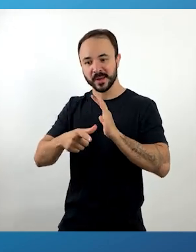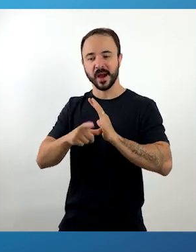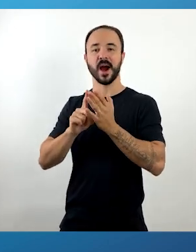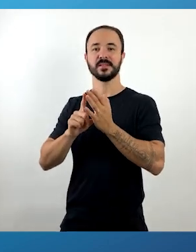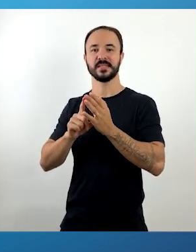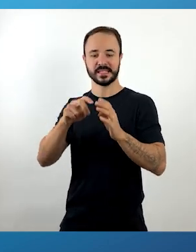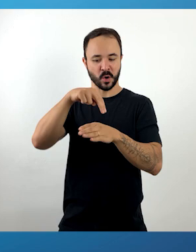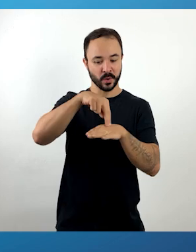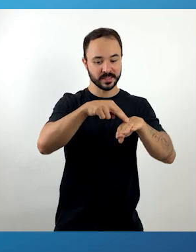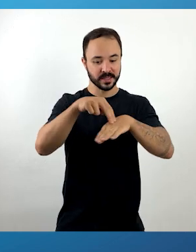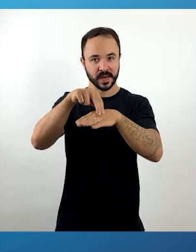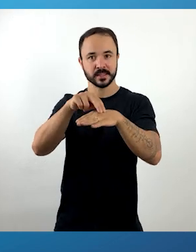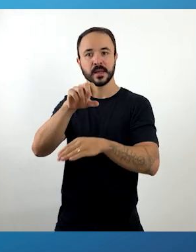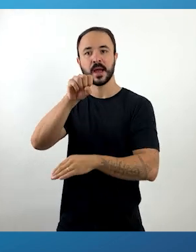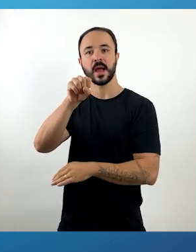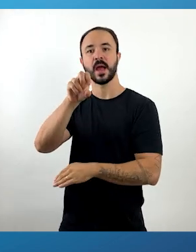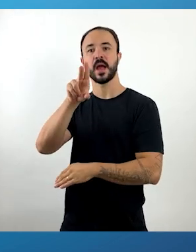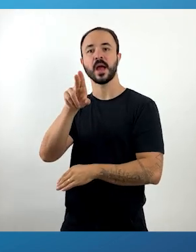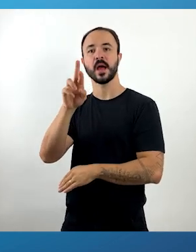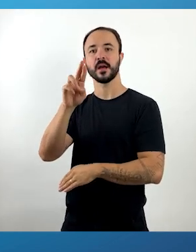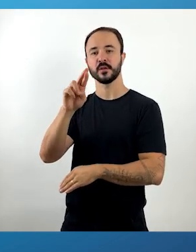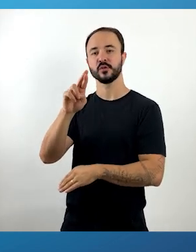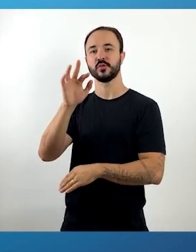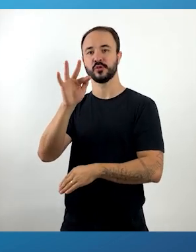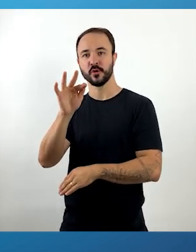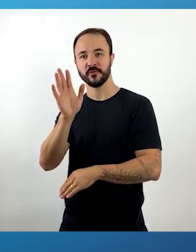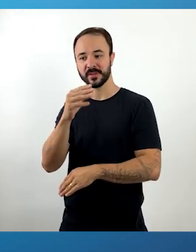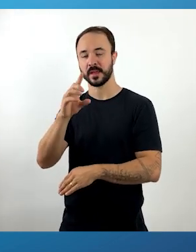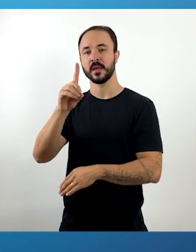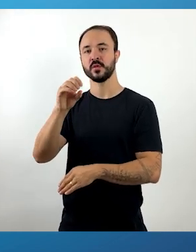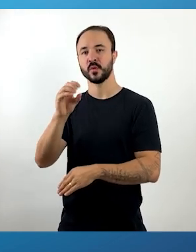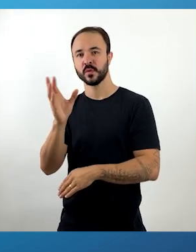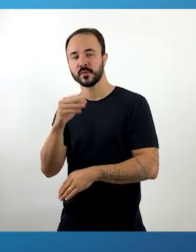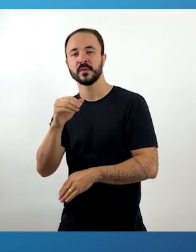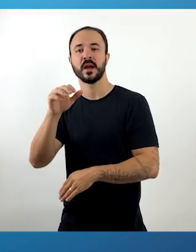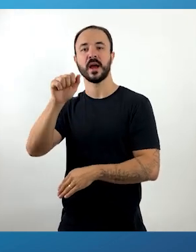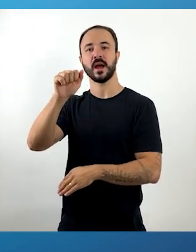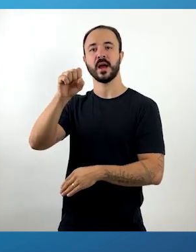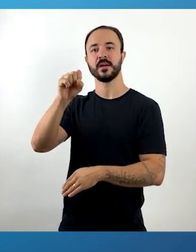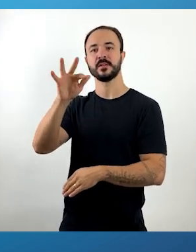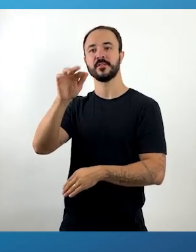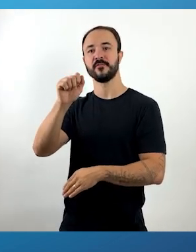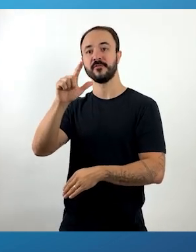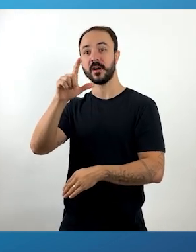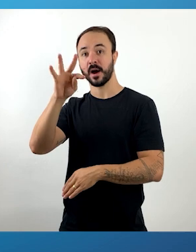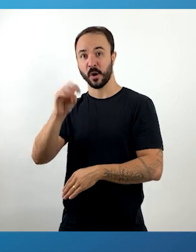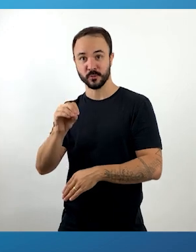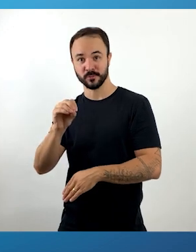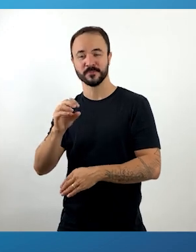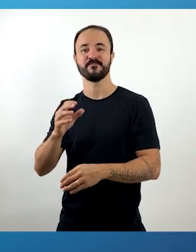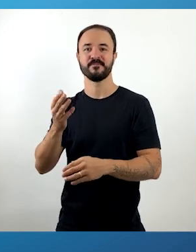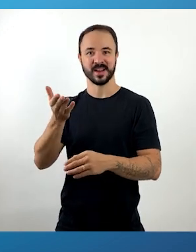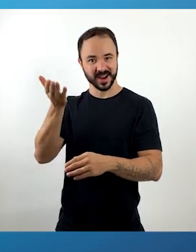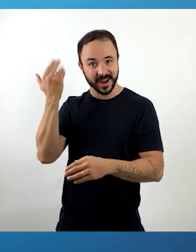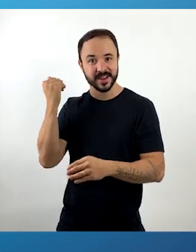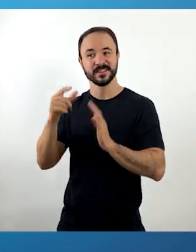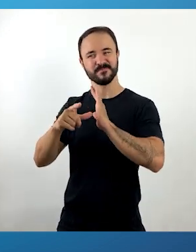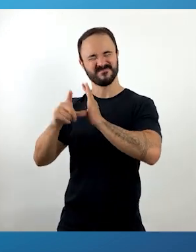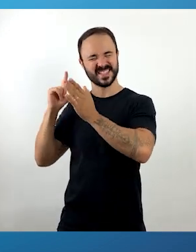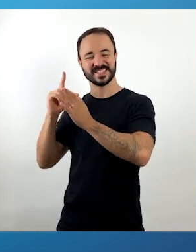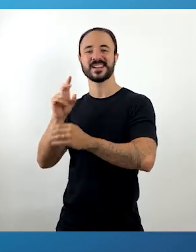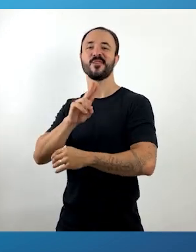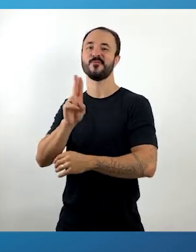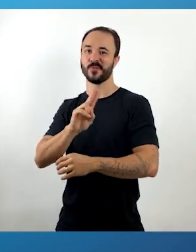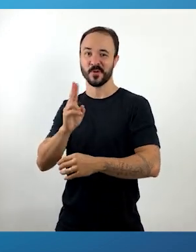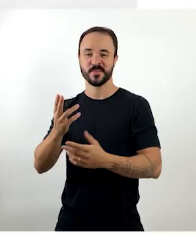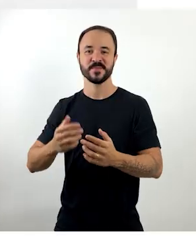do asfalto e aí assim por diante as práticas de skate Elas começaram a aumentar e lá